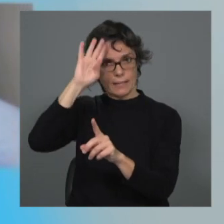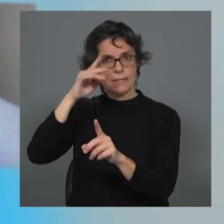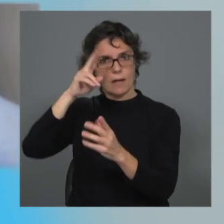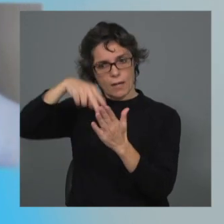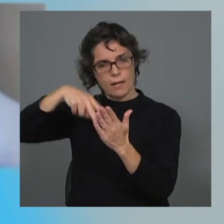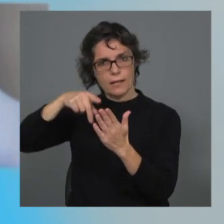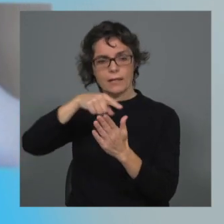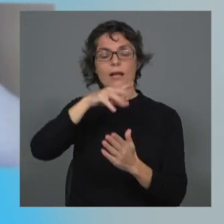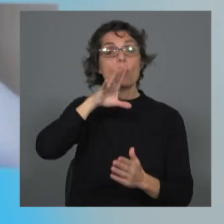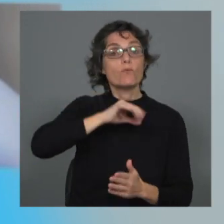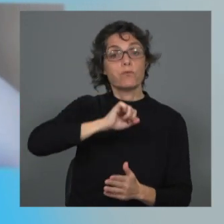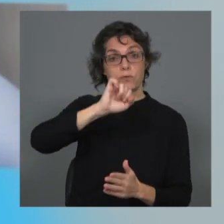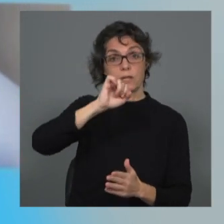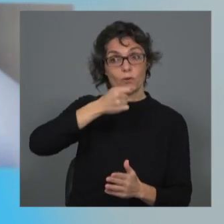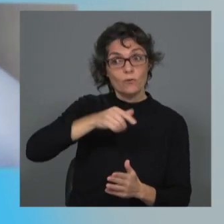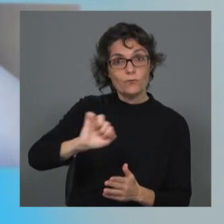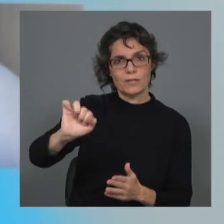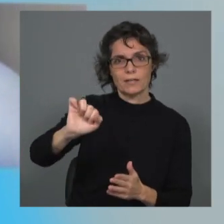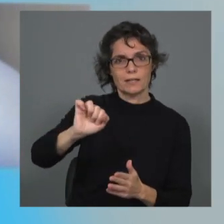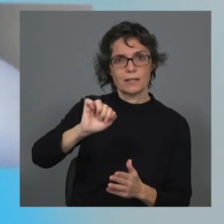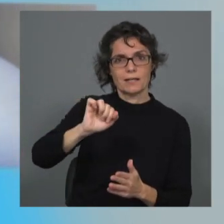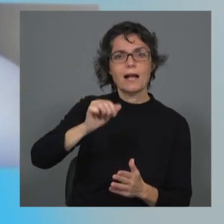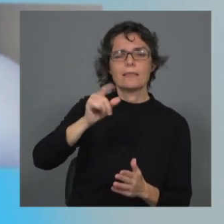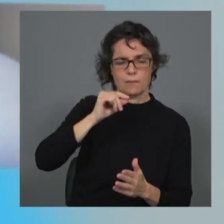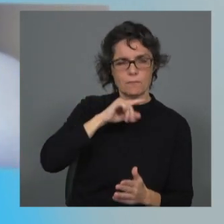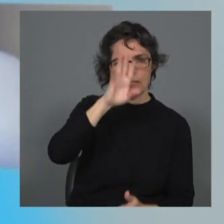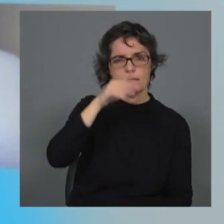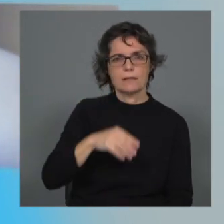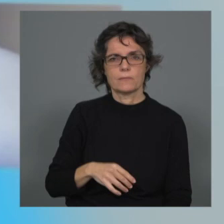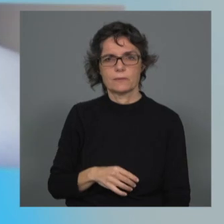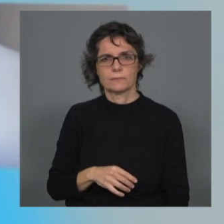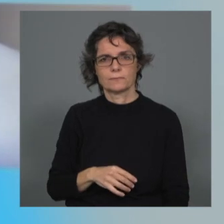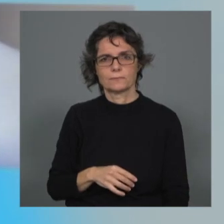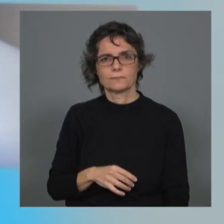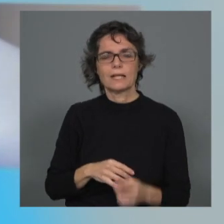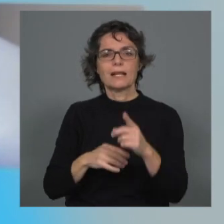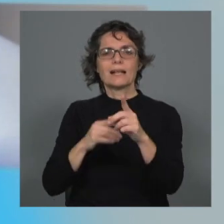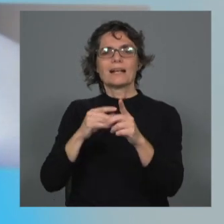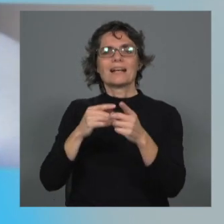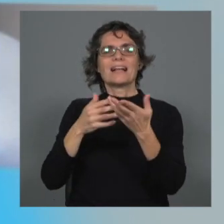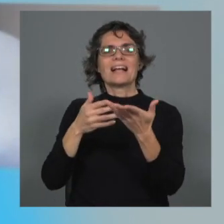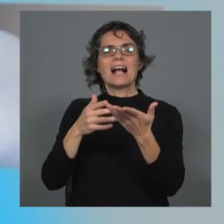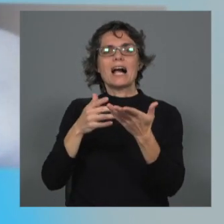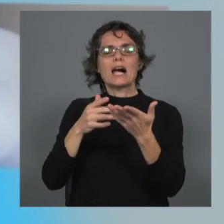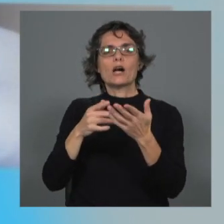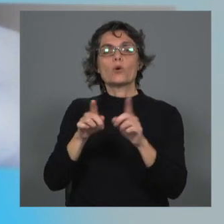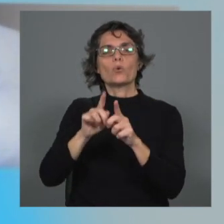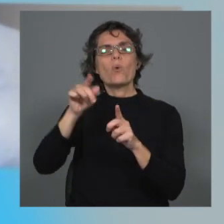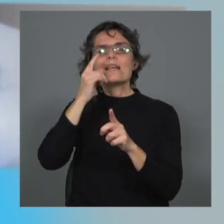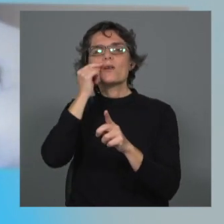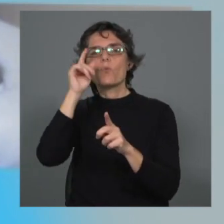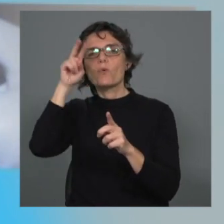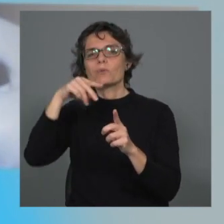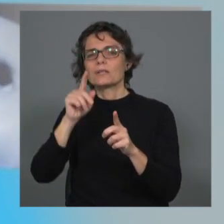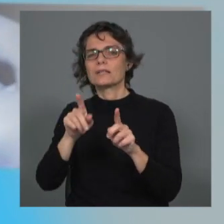é que é? Não há problema, porque as mulheres têm filhos e filhas. E, portanto, em breve, se as mulheres forem alfabetizadas, nós